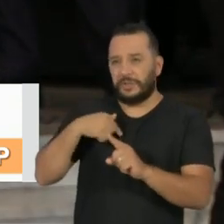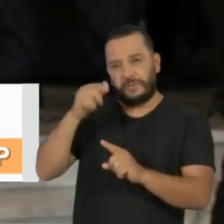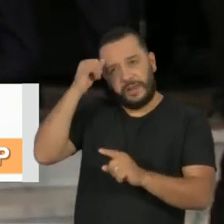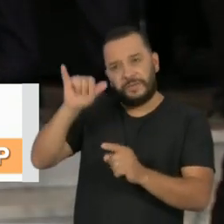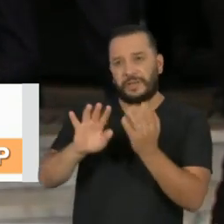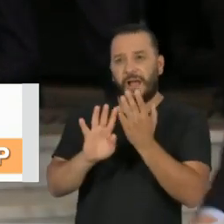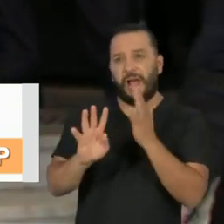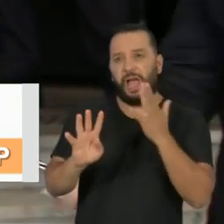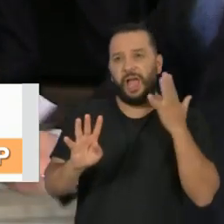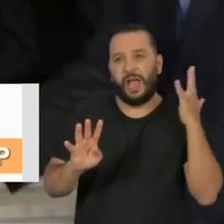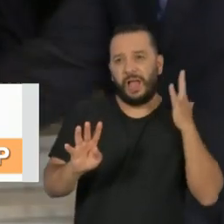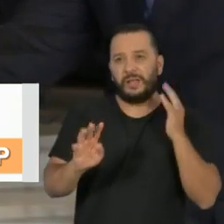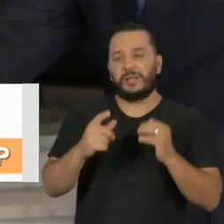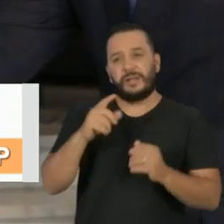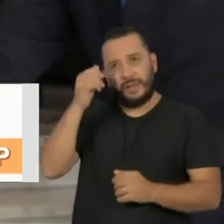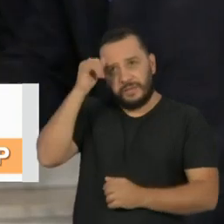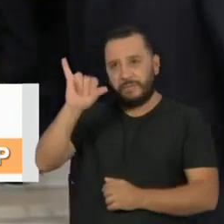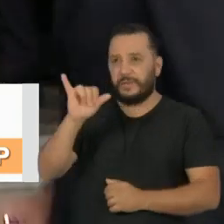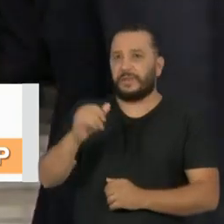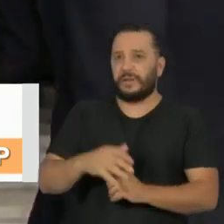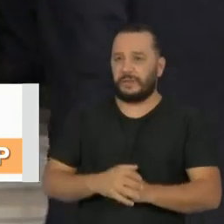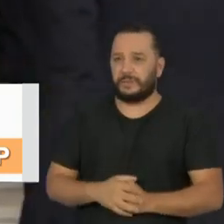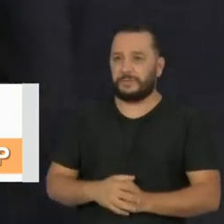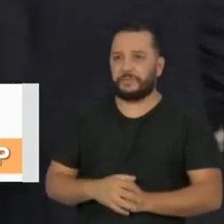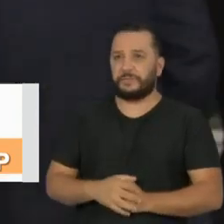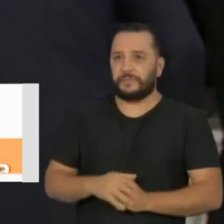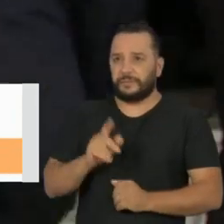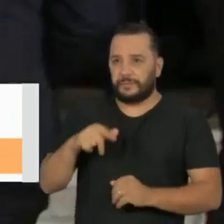filas. Então, além desta medida